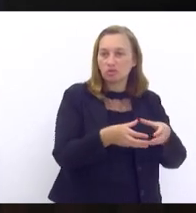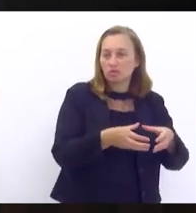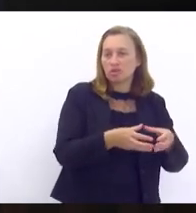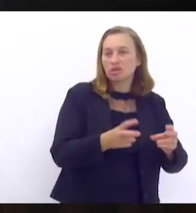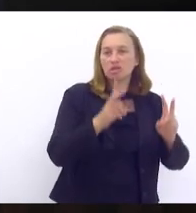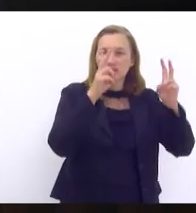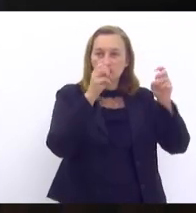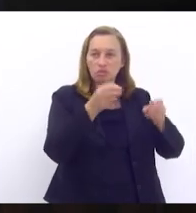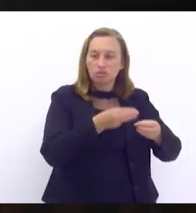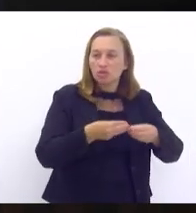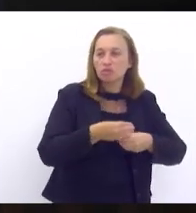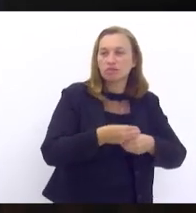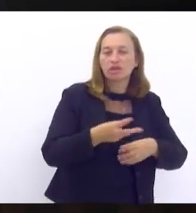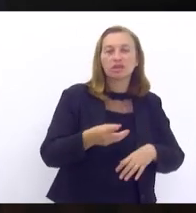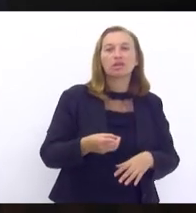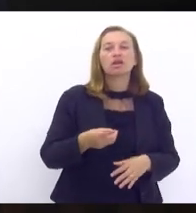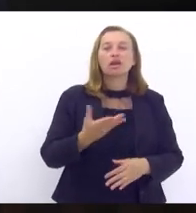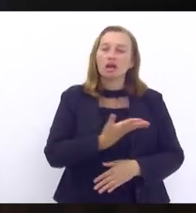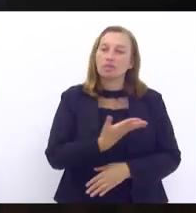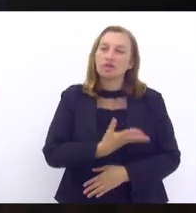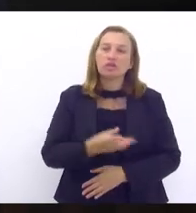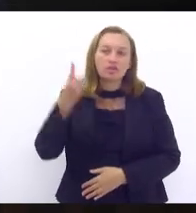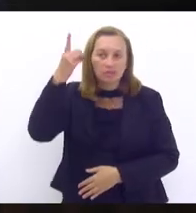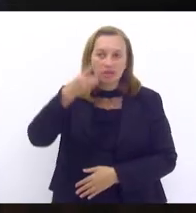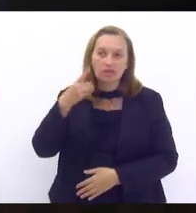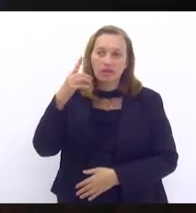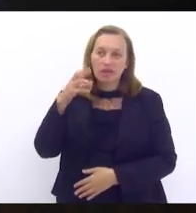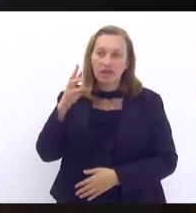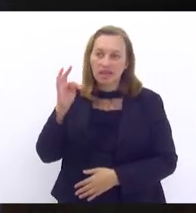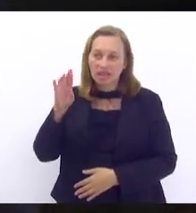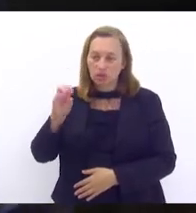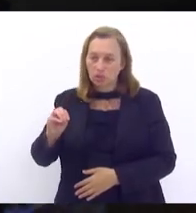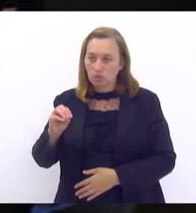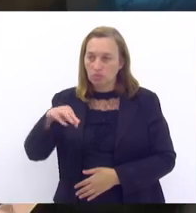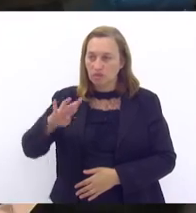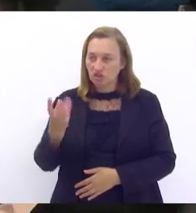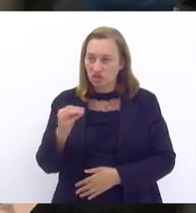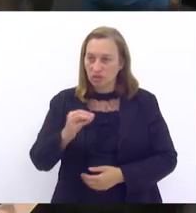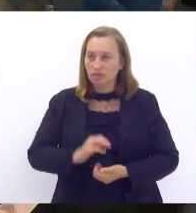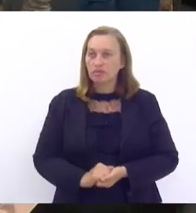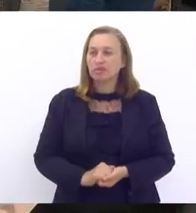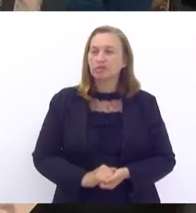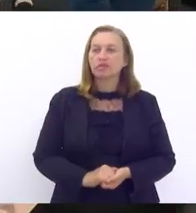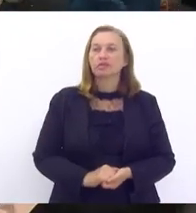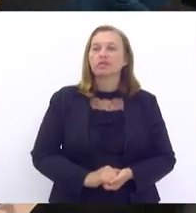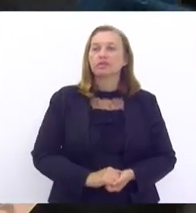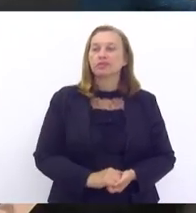Assuntos Municipais, nosso querido amigo deputado Renato Machado. Tem emenda.